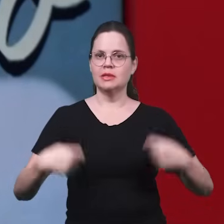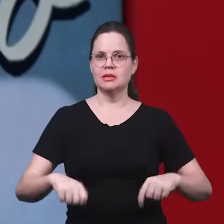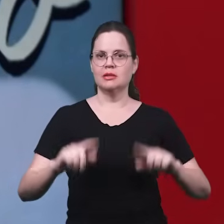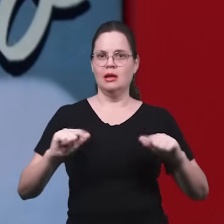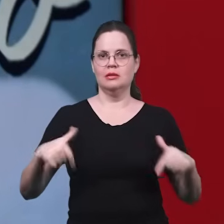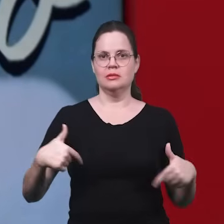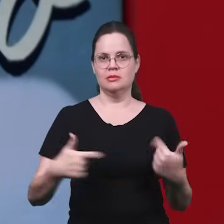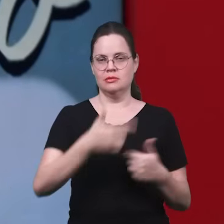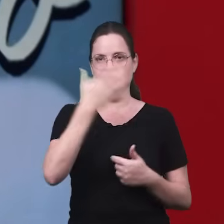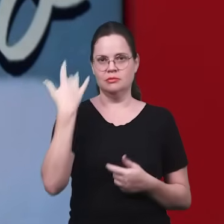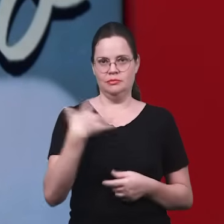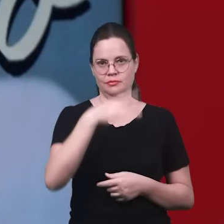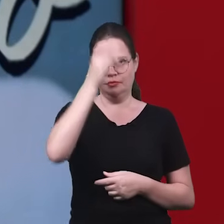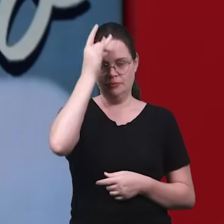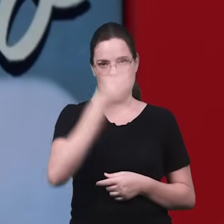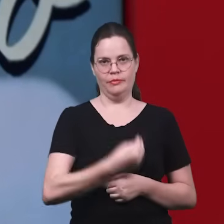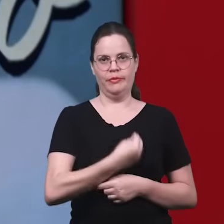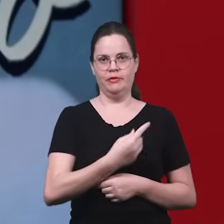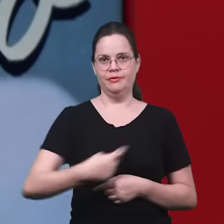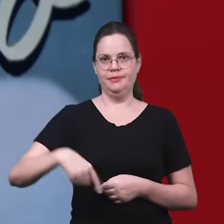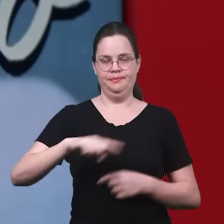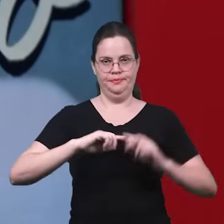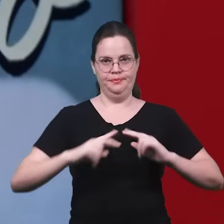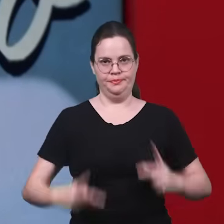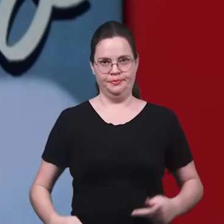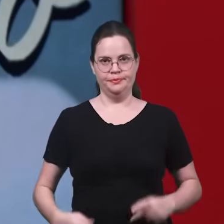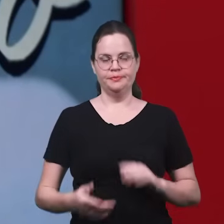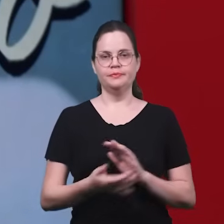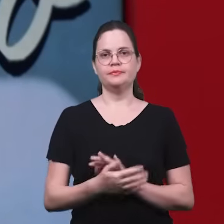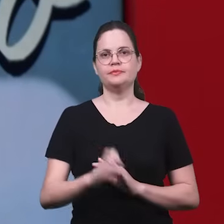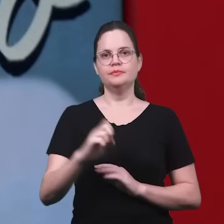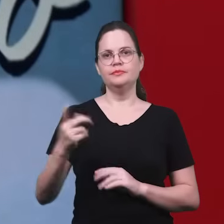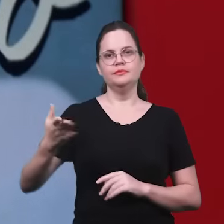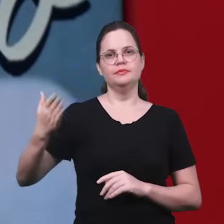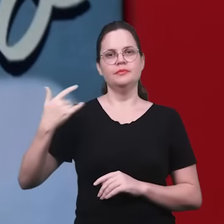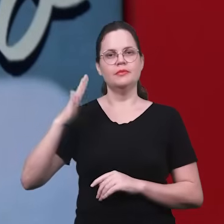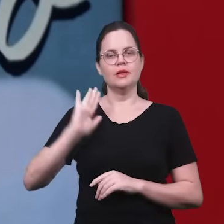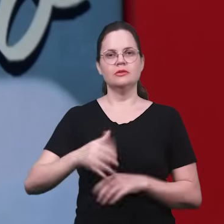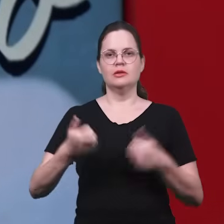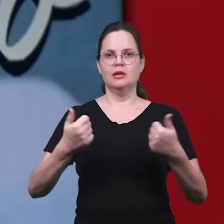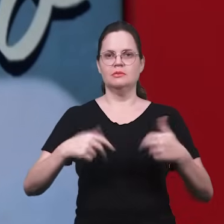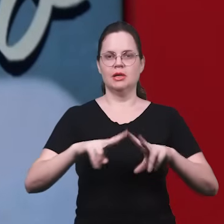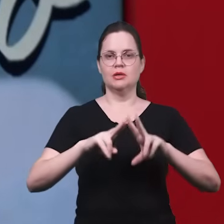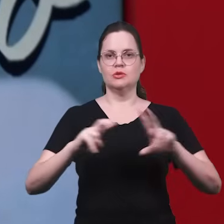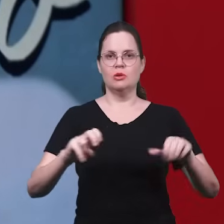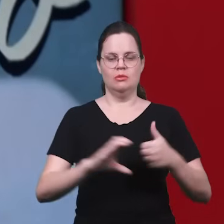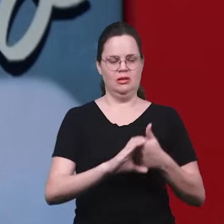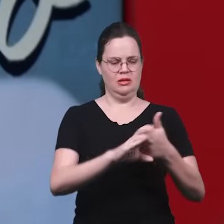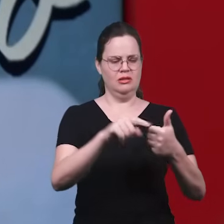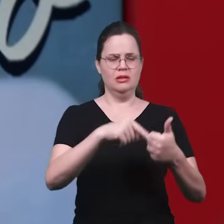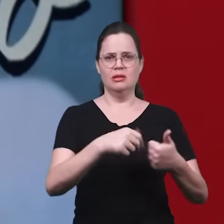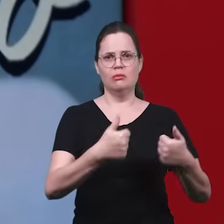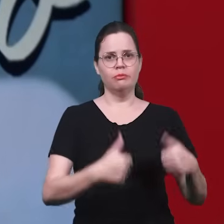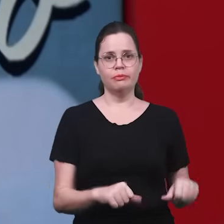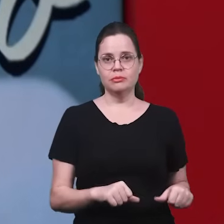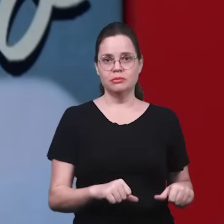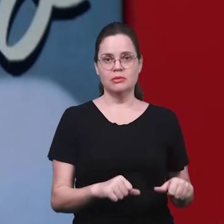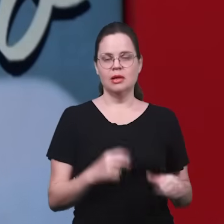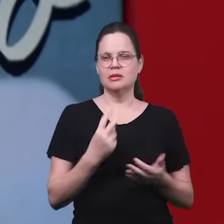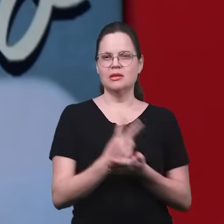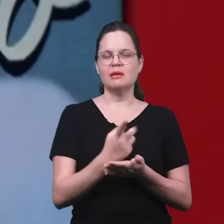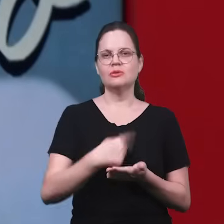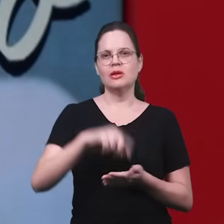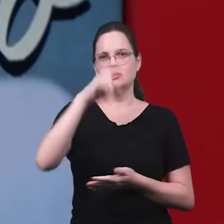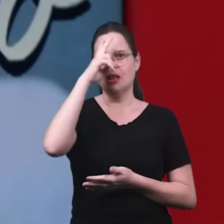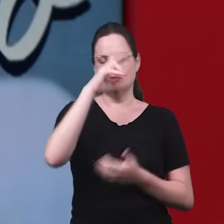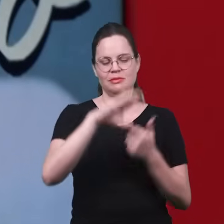nos episódios passados já sobre a falência do cristianismo. E nós sempre lembramos que quando nós falamos de cristianismo, nós